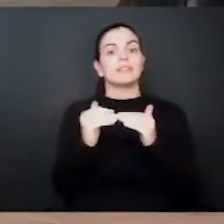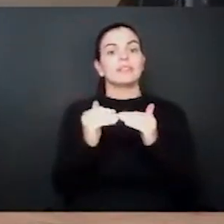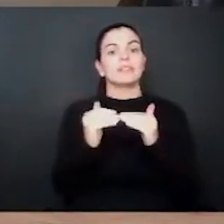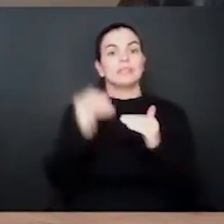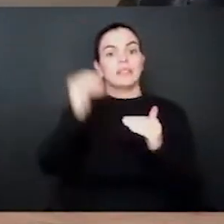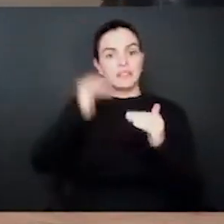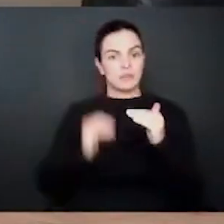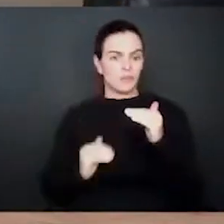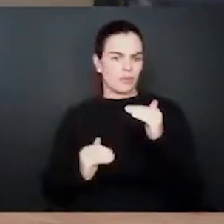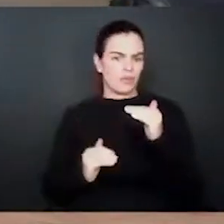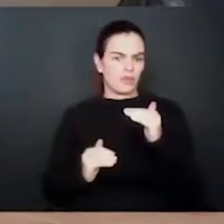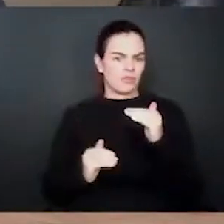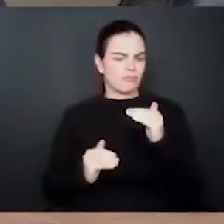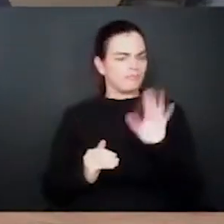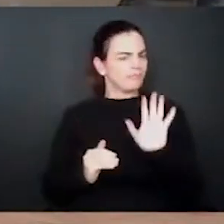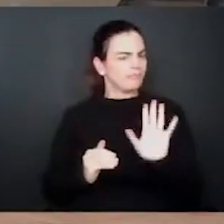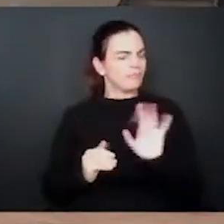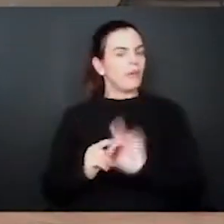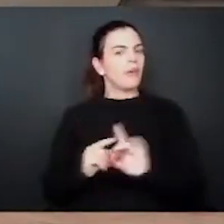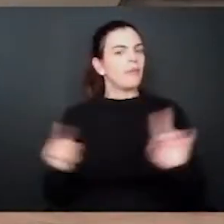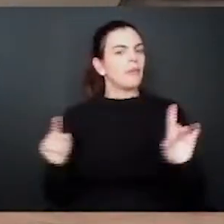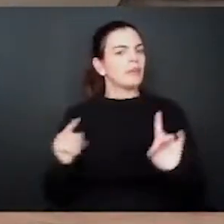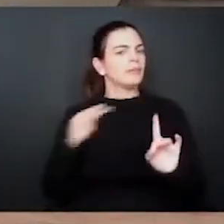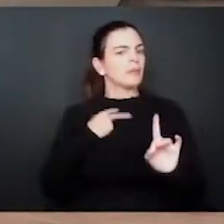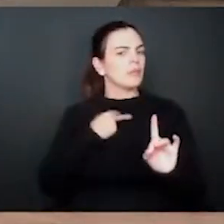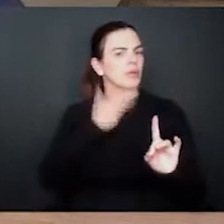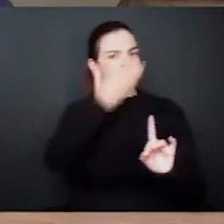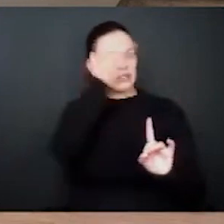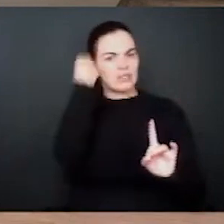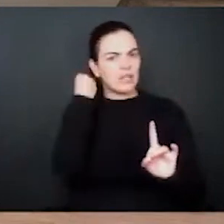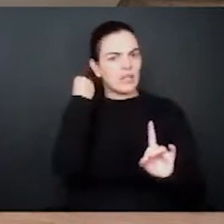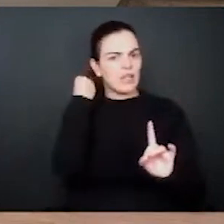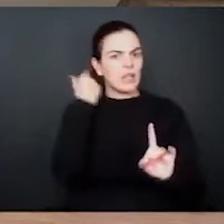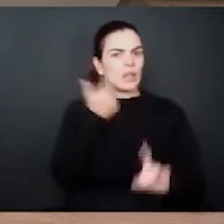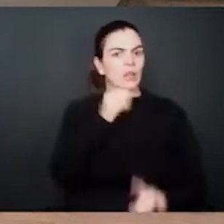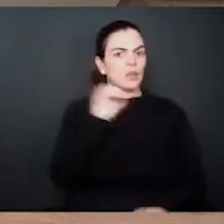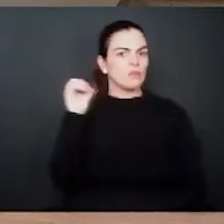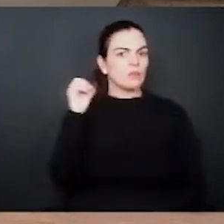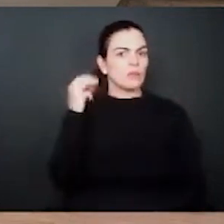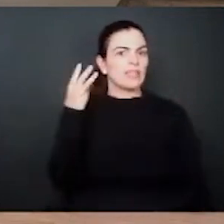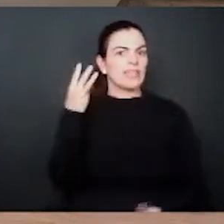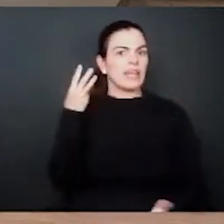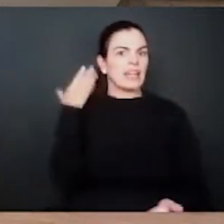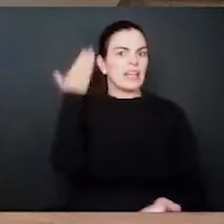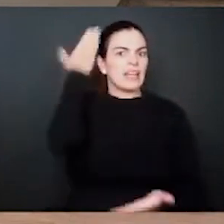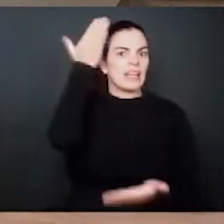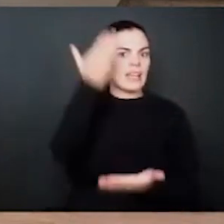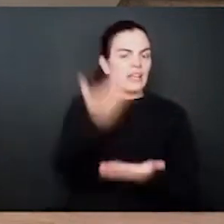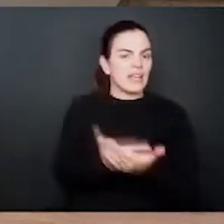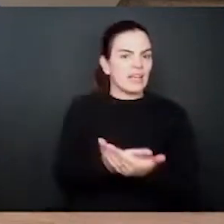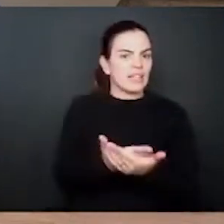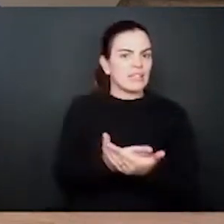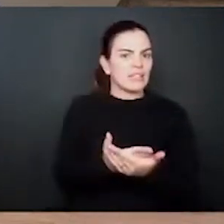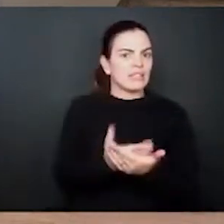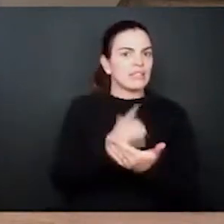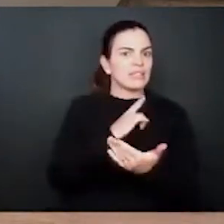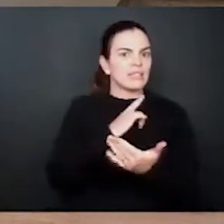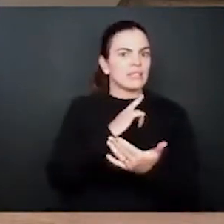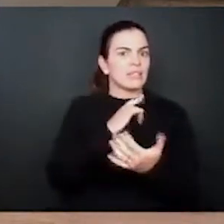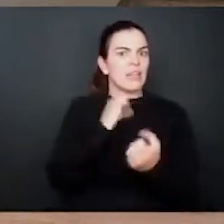podemos esquecer que, desde 2003, aí o PT está no poder. Poderia ter diminuído mais essa